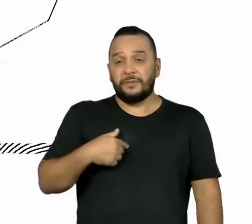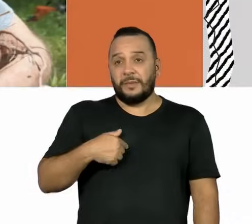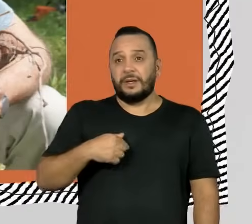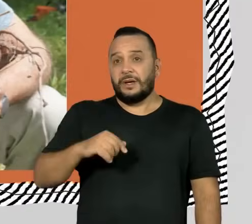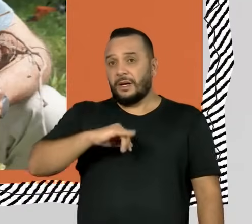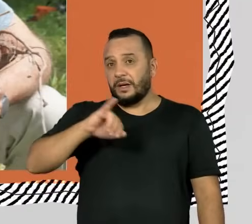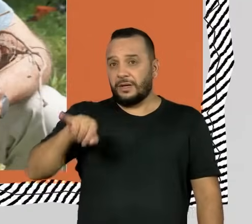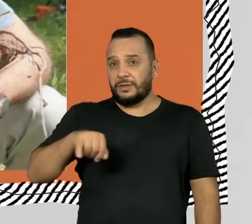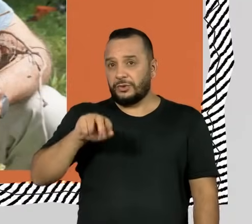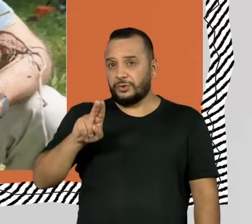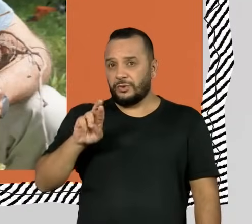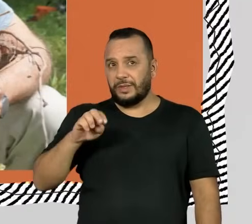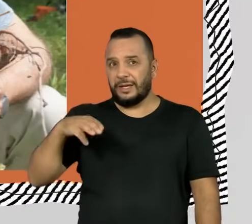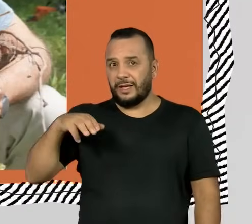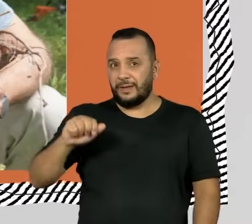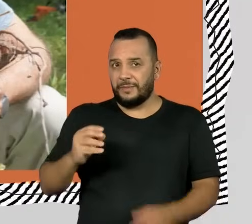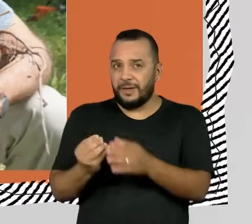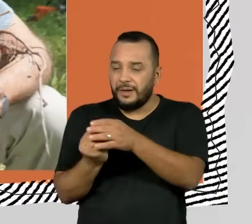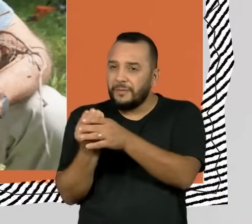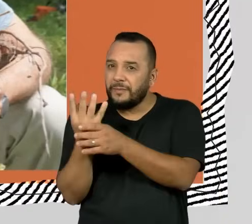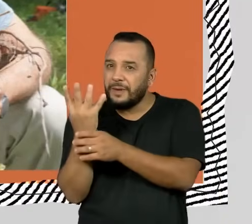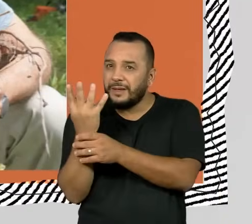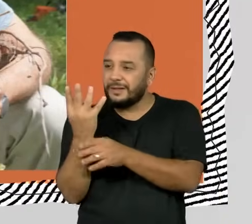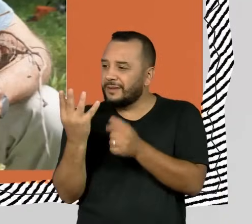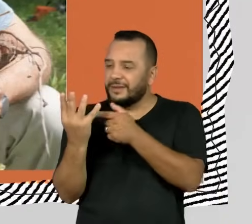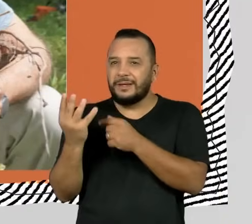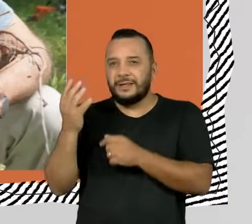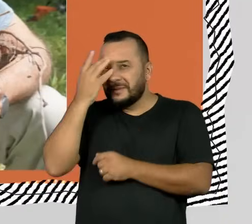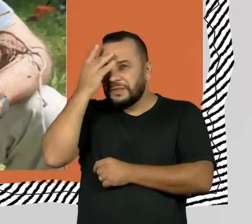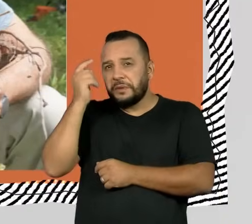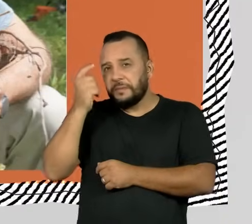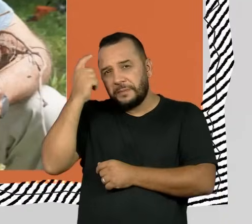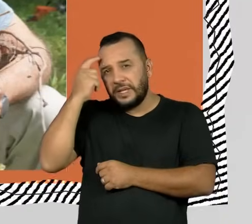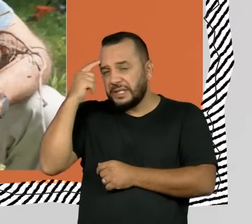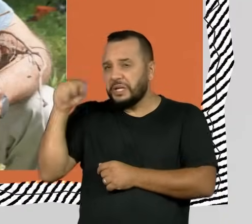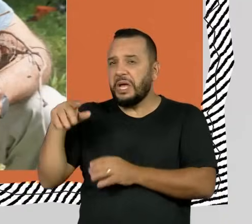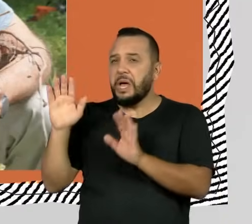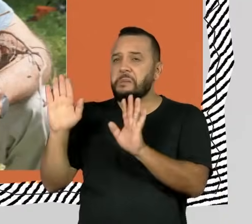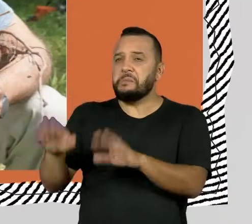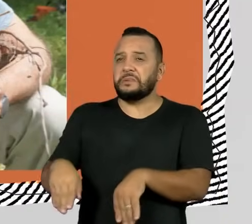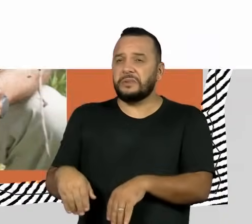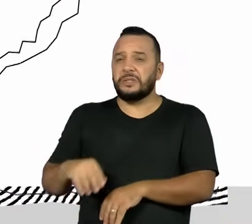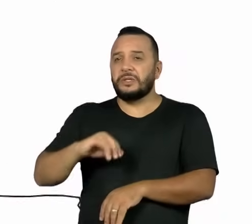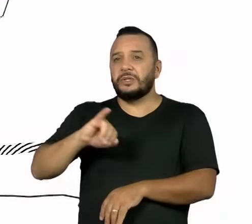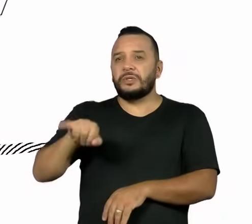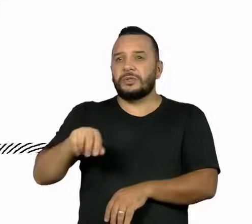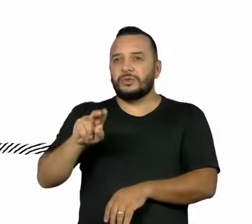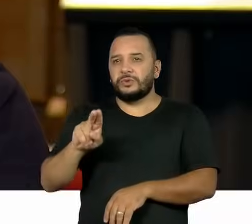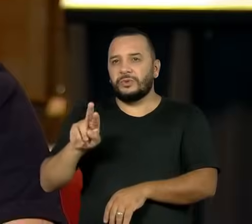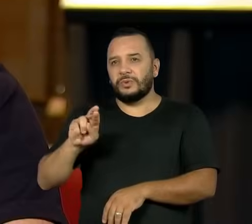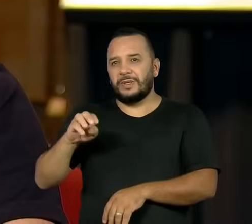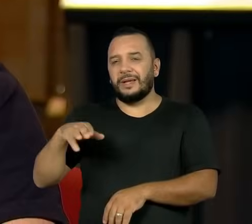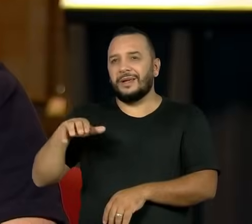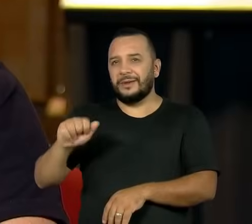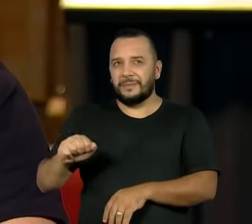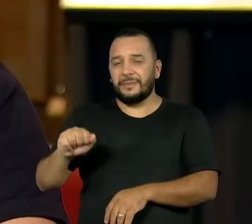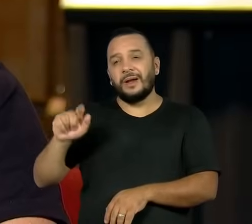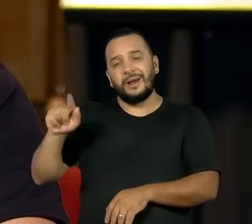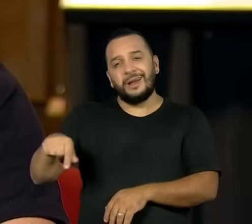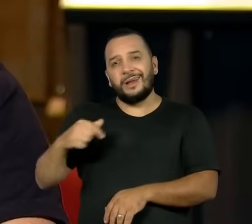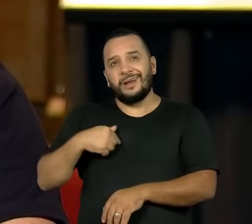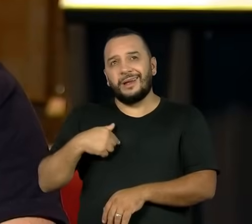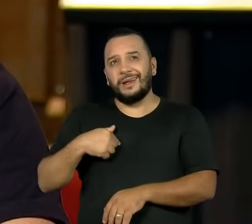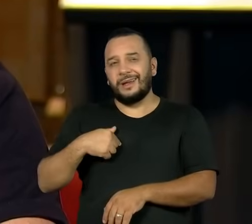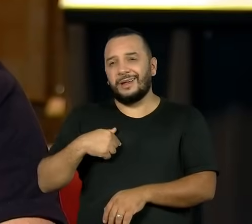planta que, para o sertanejo, não tem valor nenhum. O valor da jurema é mourão de cerca